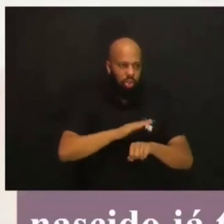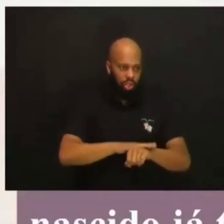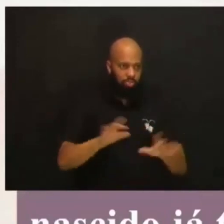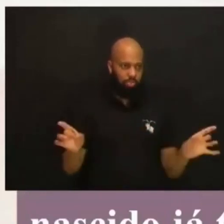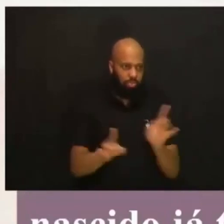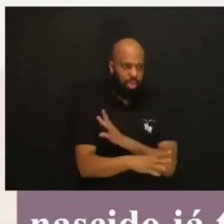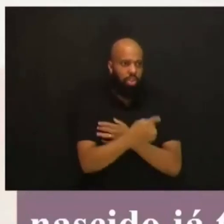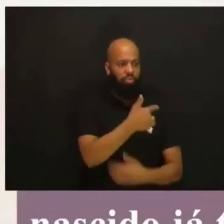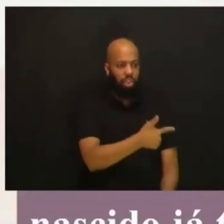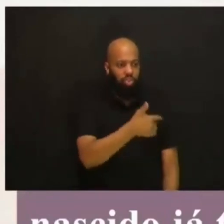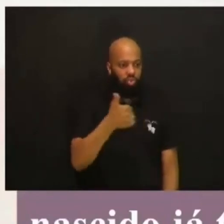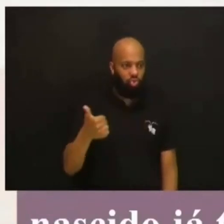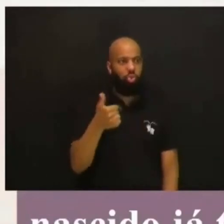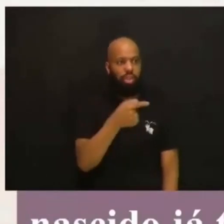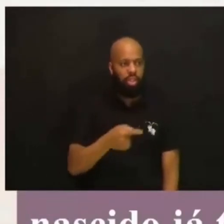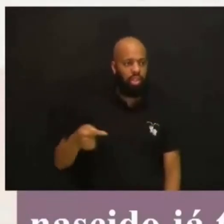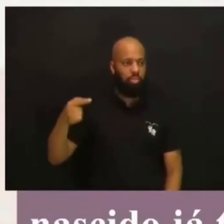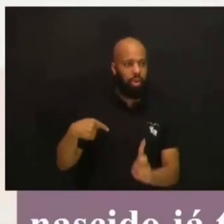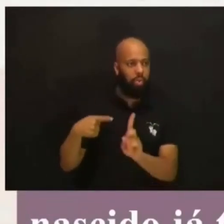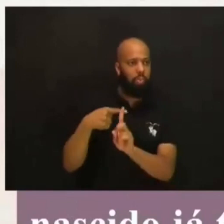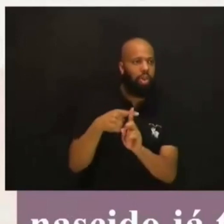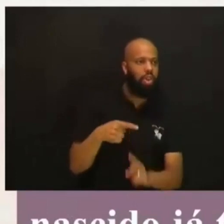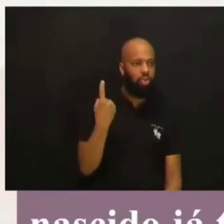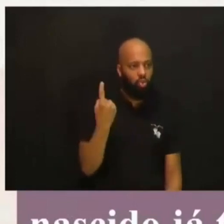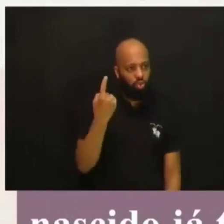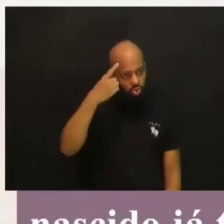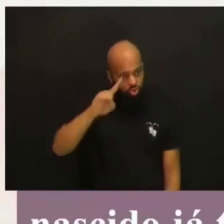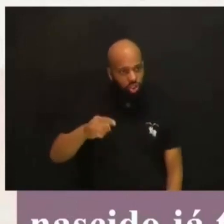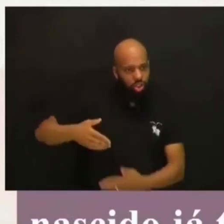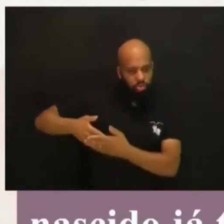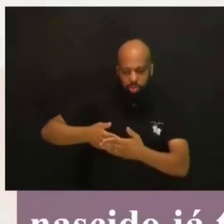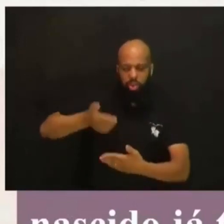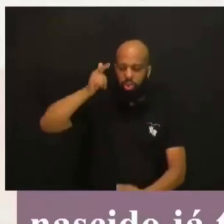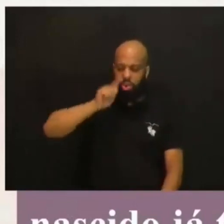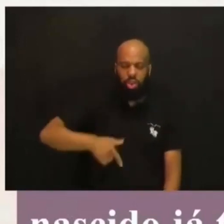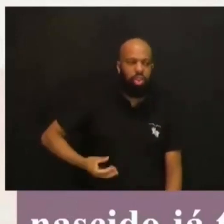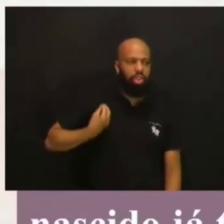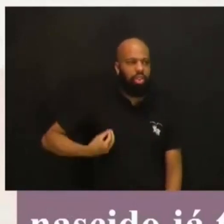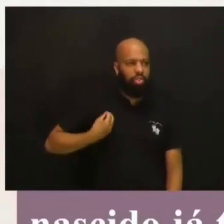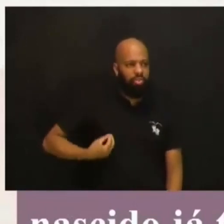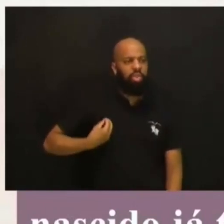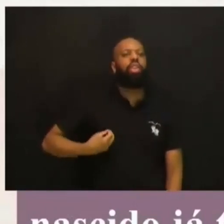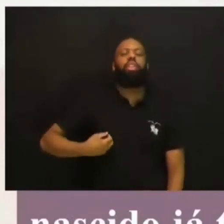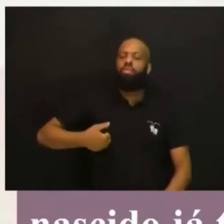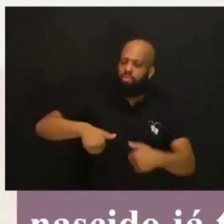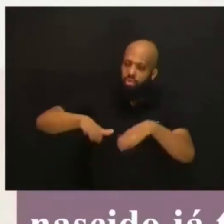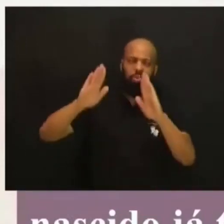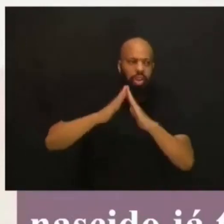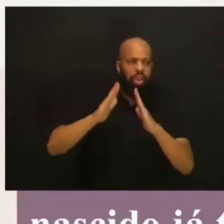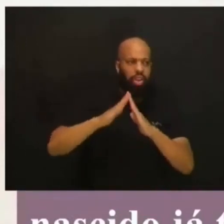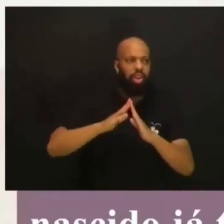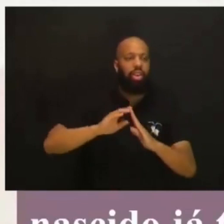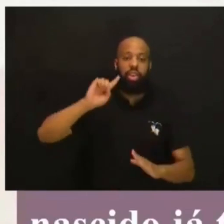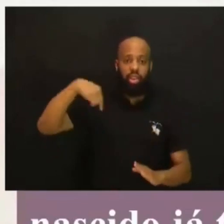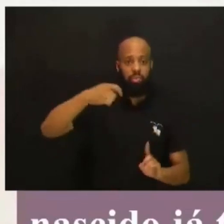21 semanas e 1 dia, o bebê conseguiu sobreviver. Saiu do hospital, foi para casa com sua família depois de meses